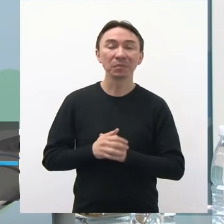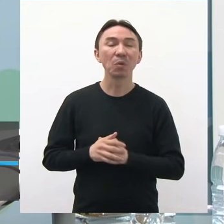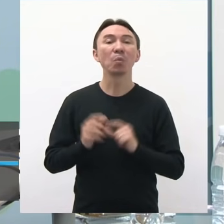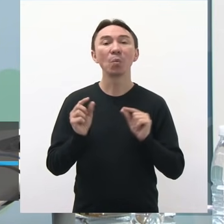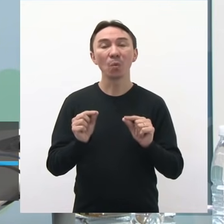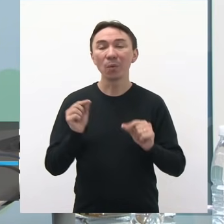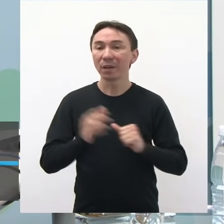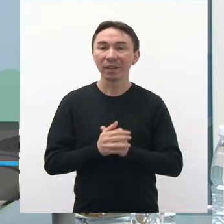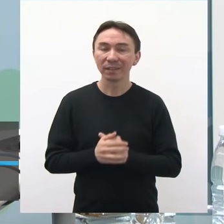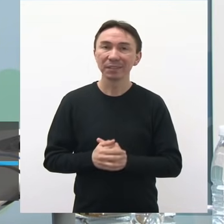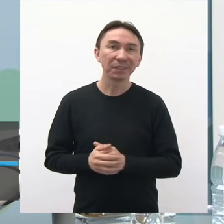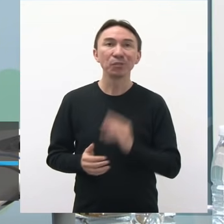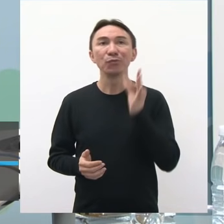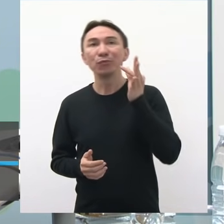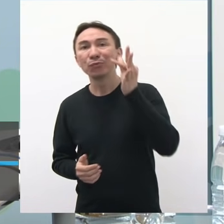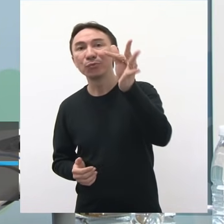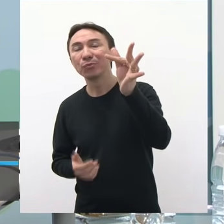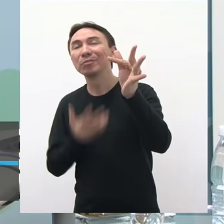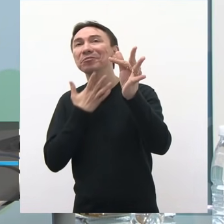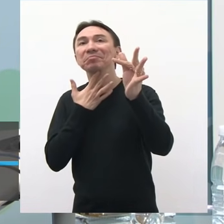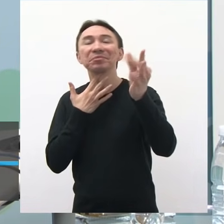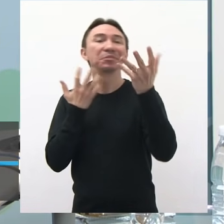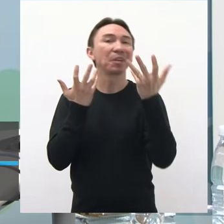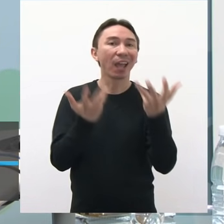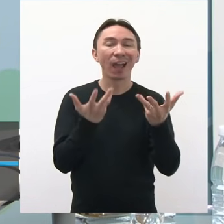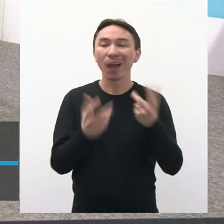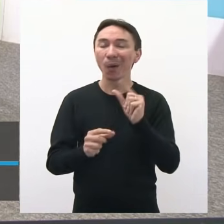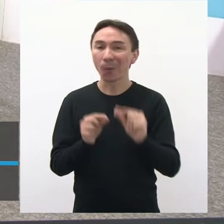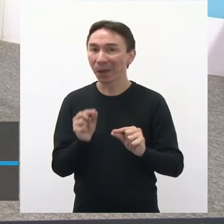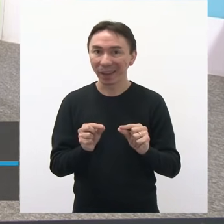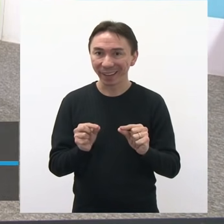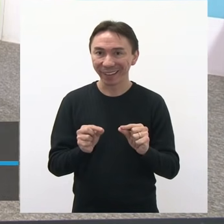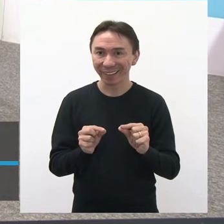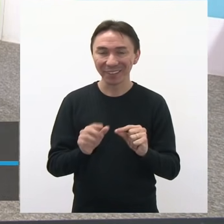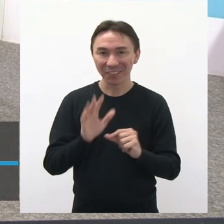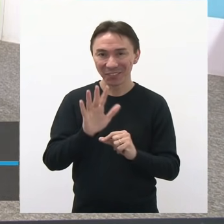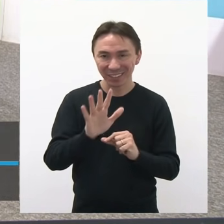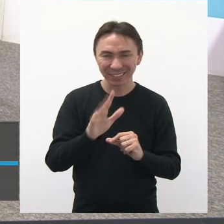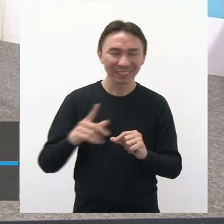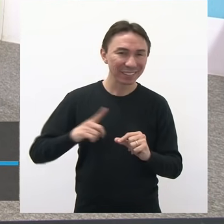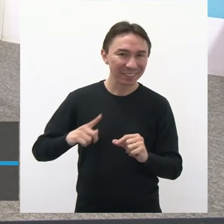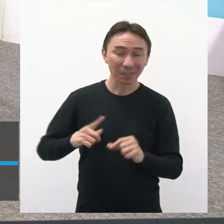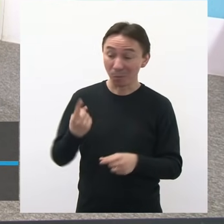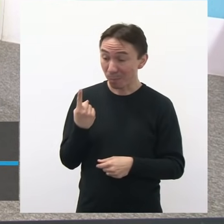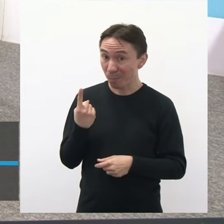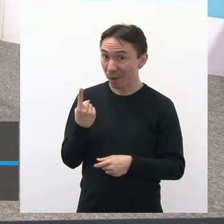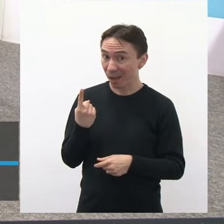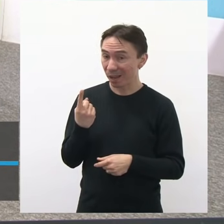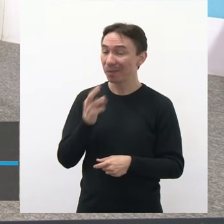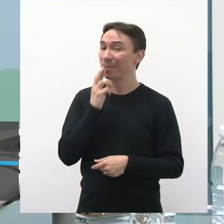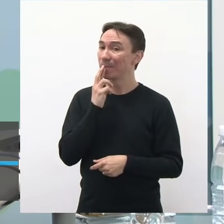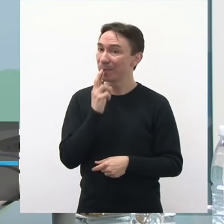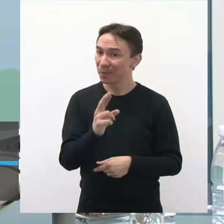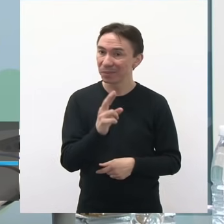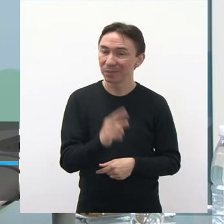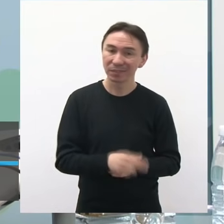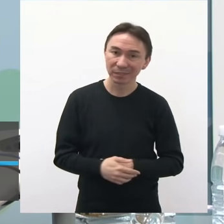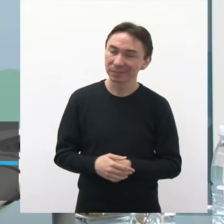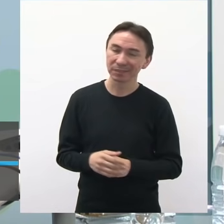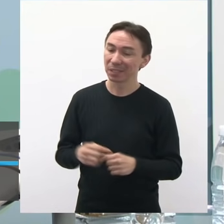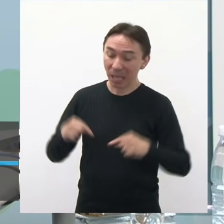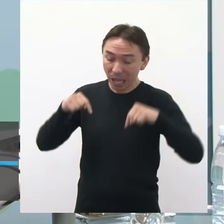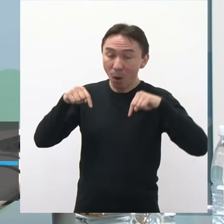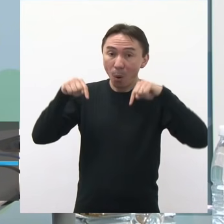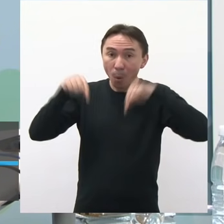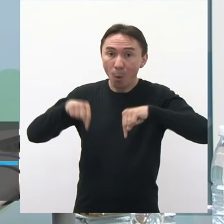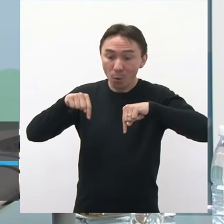que gostaria de ser, né? Quem Sim. eu gostaria de ser. Mas a gente teve só uma resposta a respeito da pergunta quem eu sou, quem né? Eu